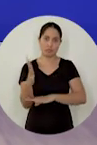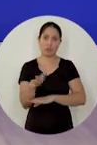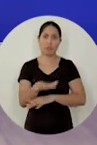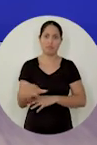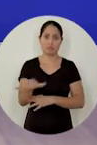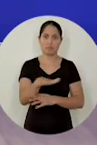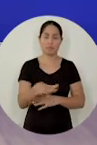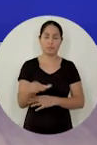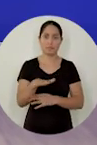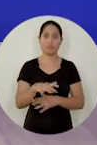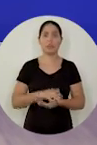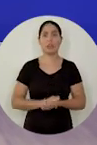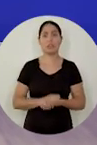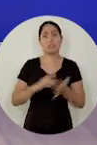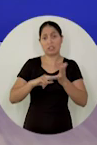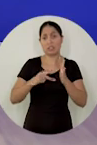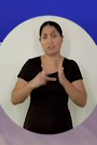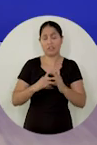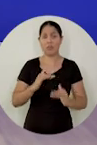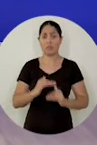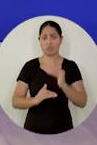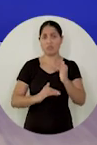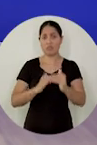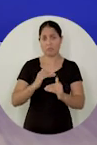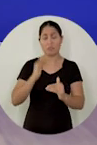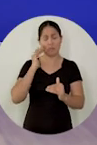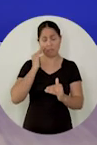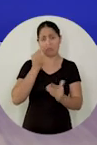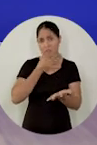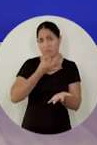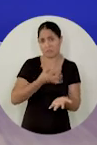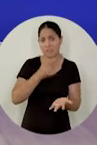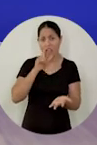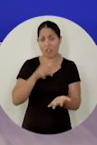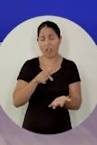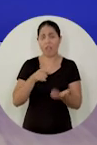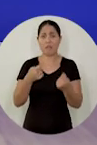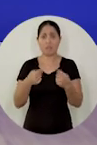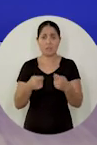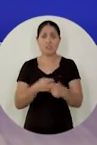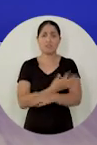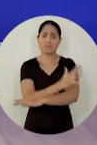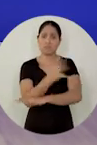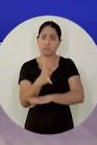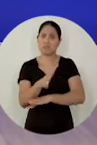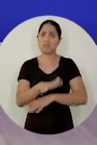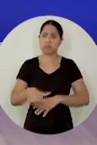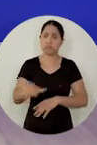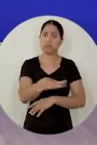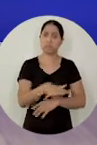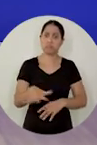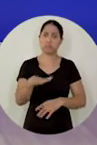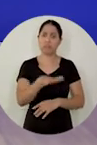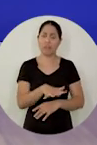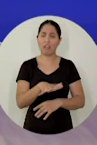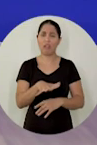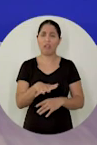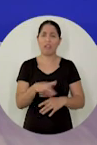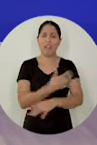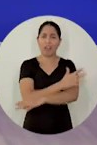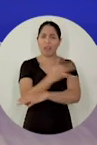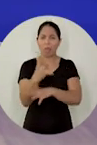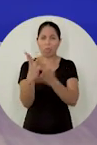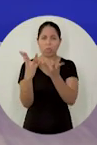naturais. O desenvolvimento, entendo, nestas bases, é insustentável, pois leva ao esgotamento dos